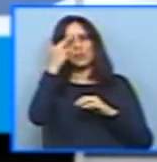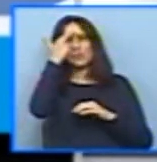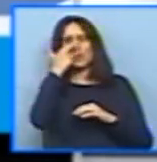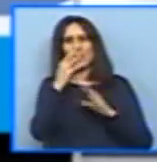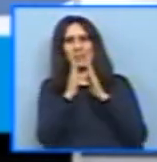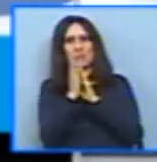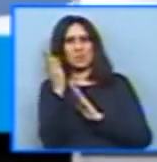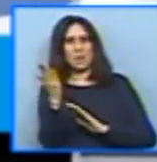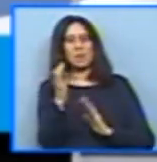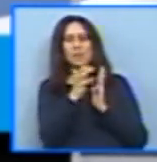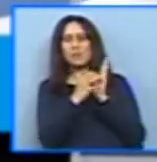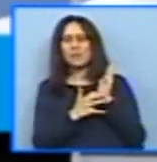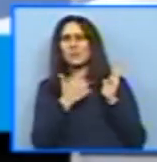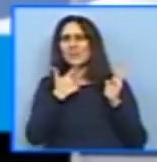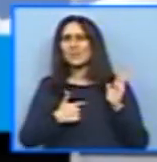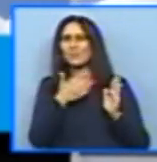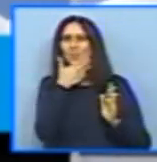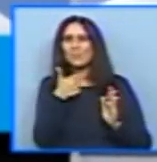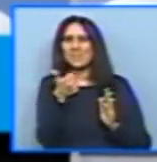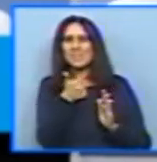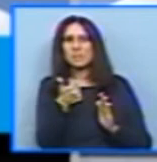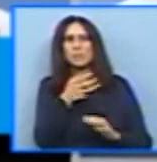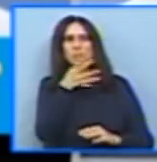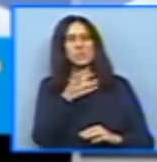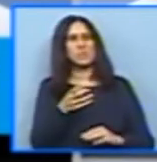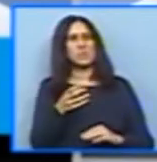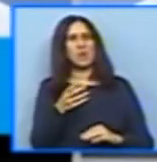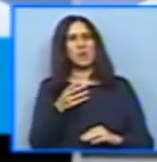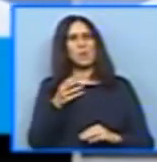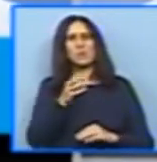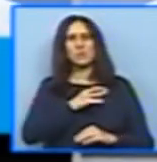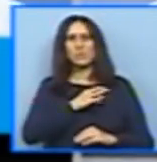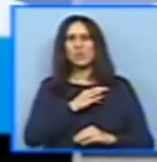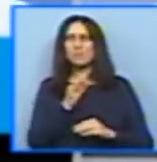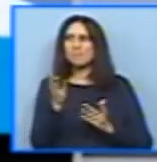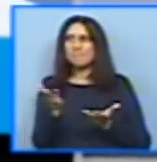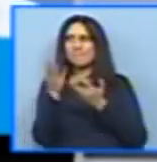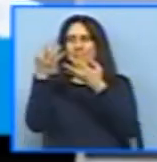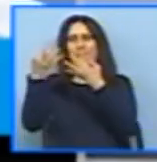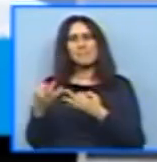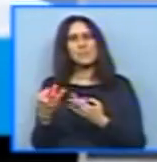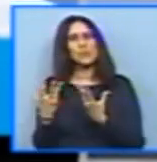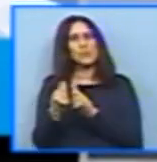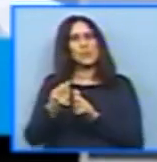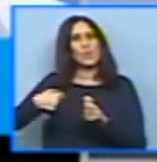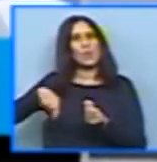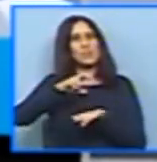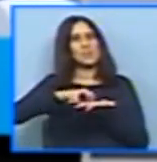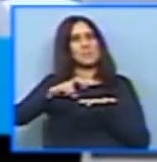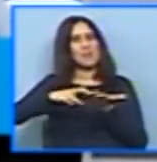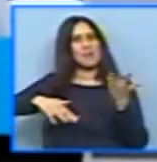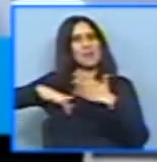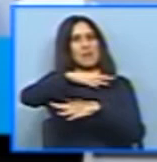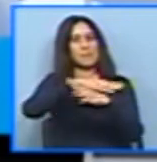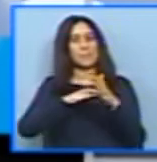E o texto diz de uma maneira muito bonita quando faz este pedido: dignai-vos, Senhor, a caminhar no meio de nós. E este Deus, que já é